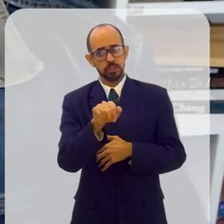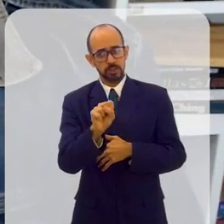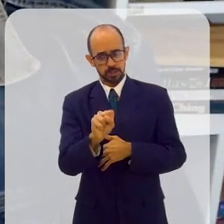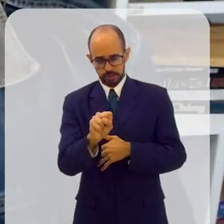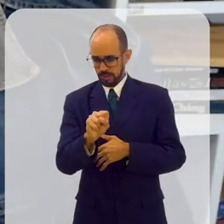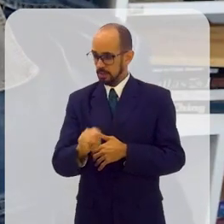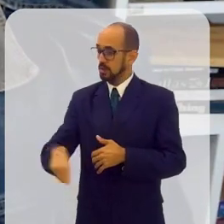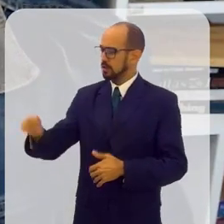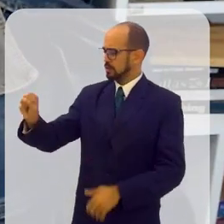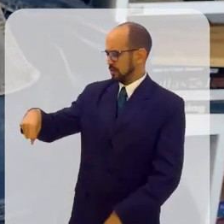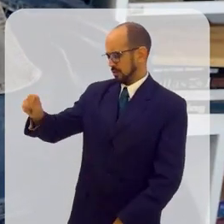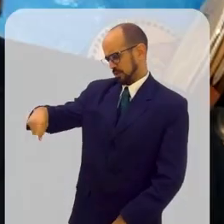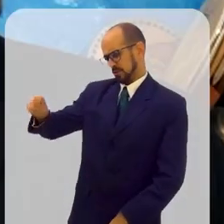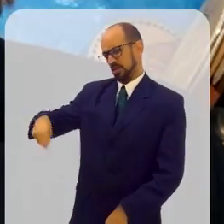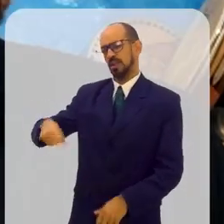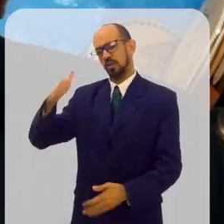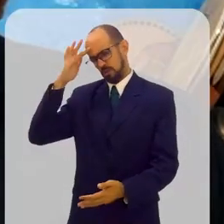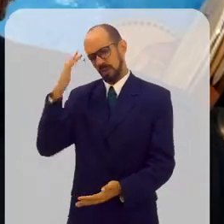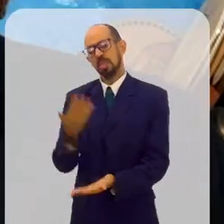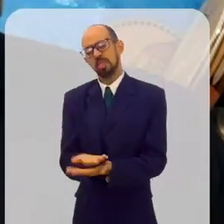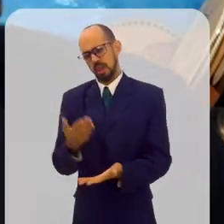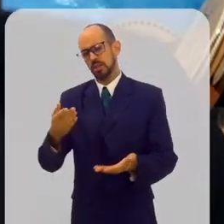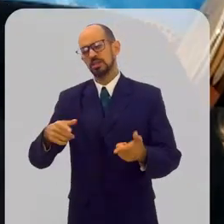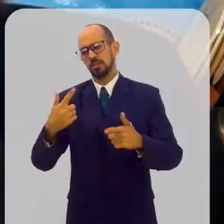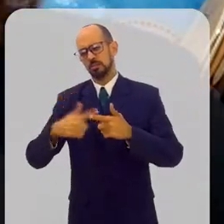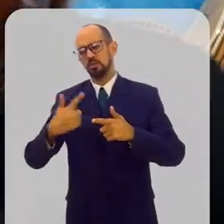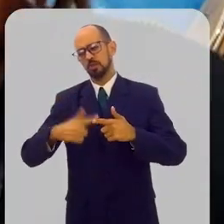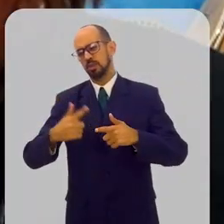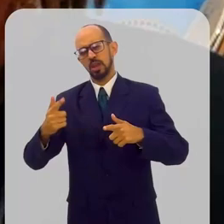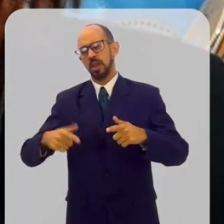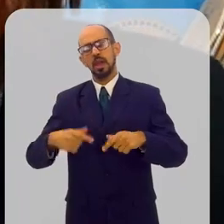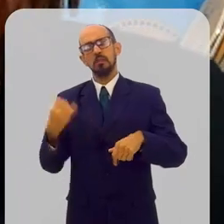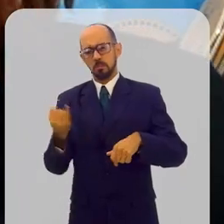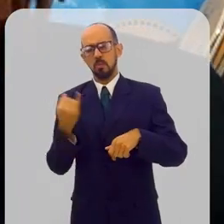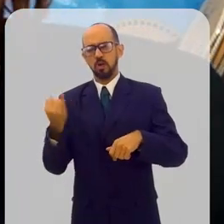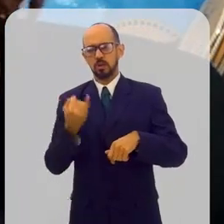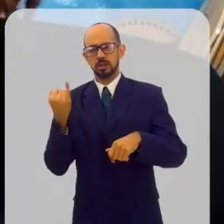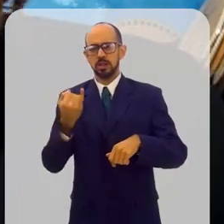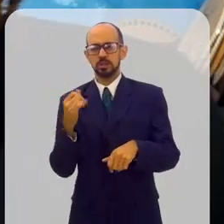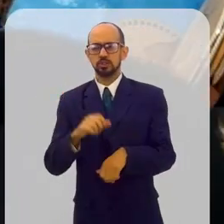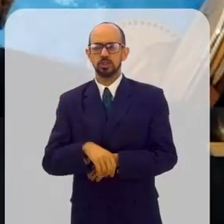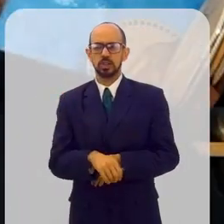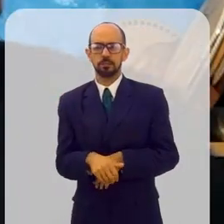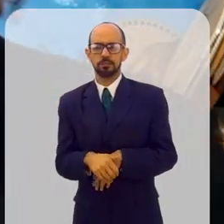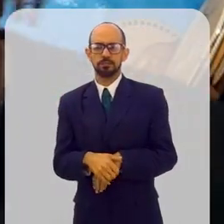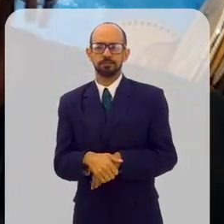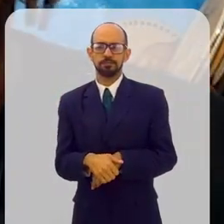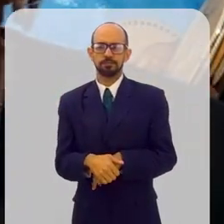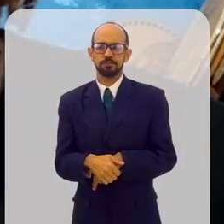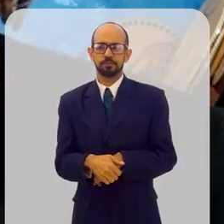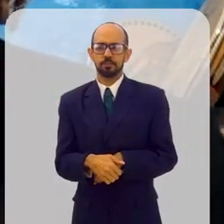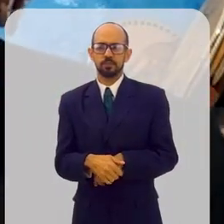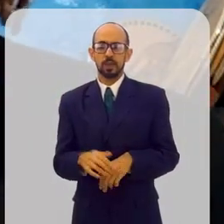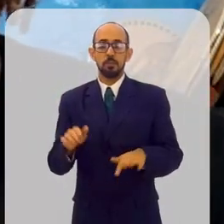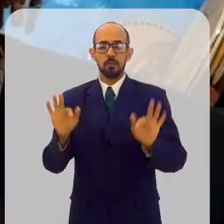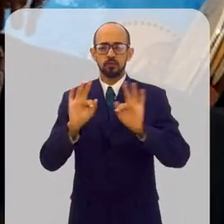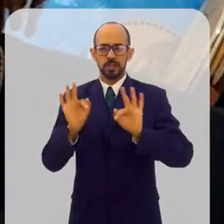Nascimento, Teatro Experimental do Negro. Sim, com certeza, com certeza. É indispensável, né? Ler o